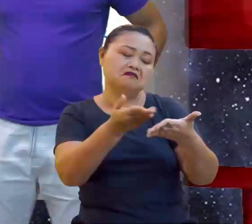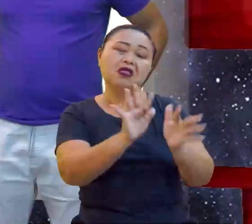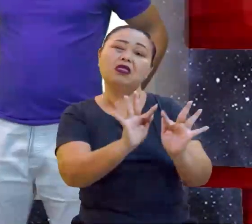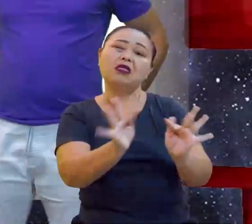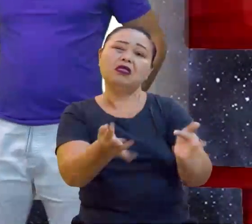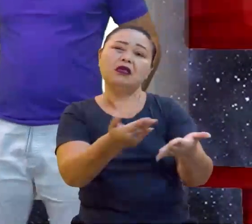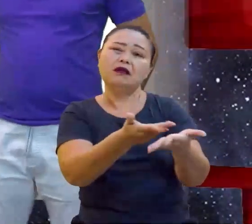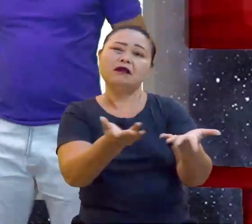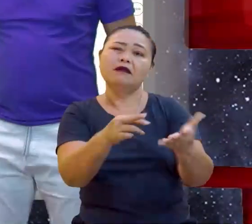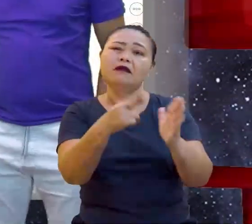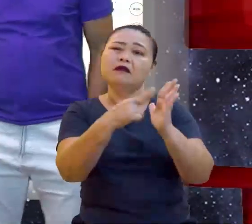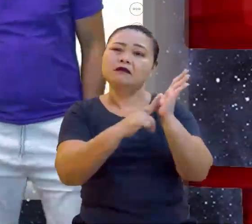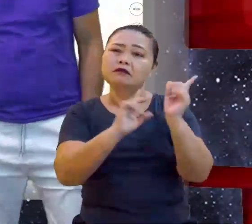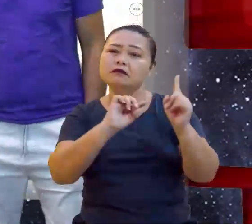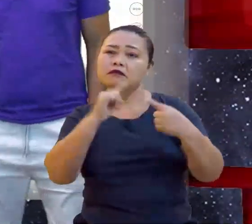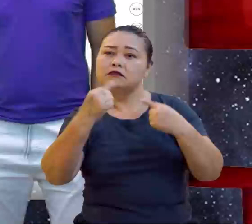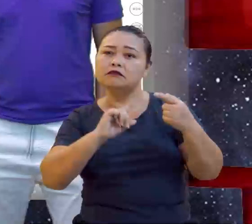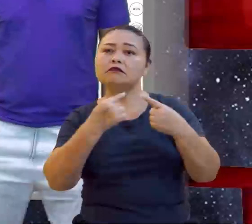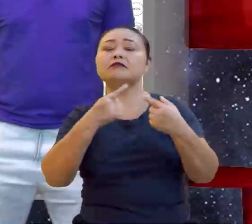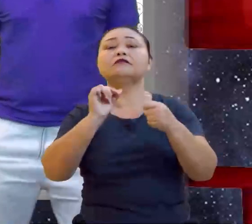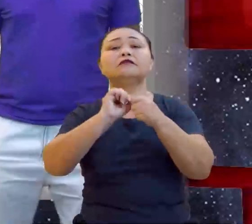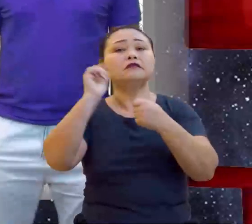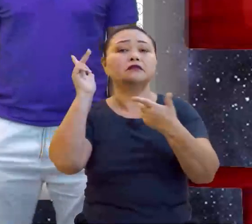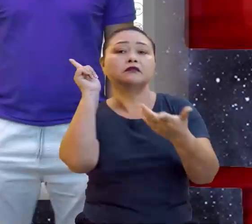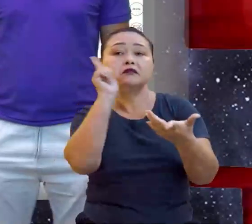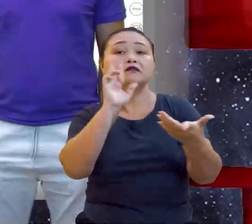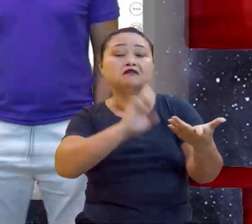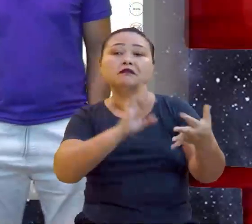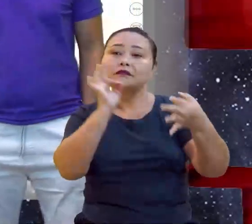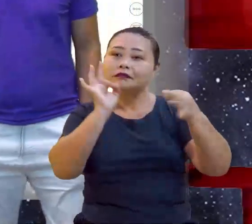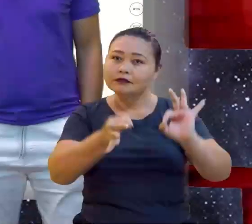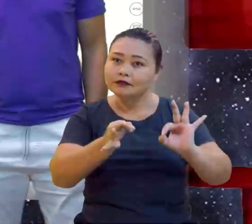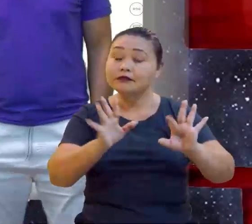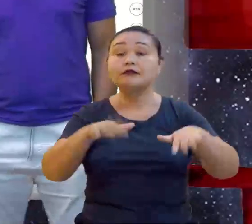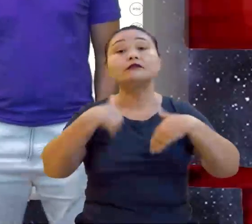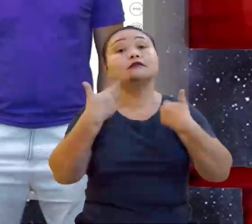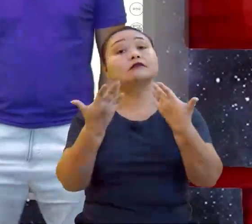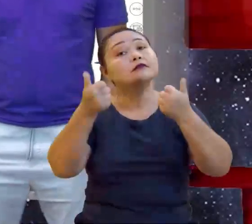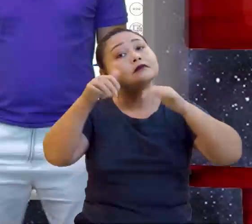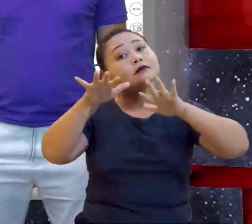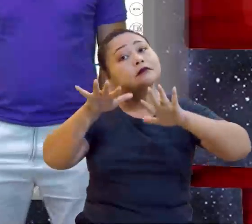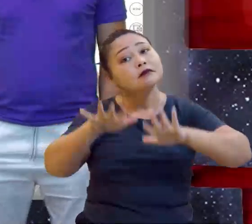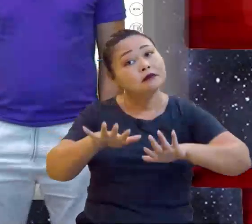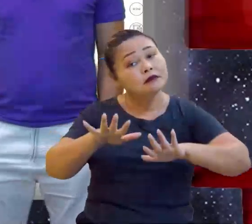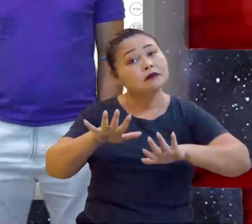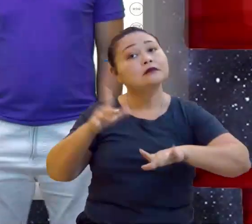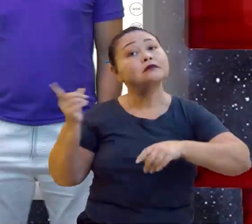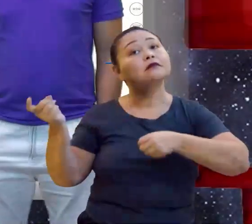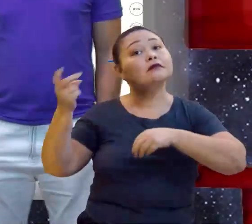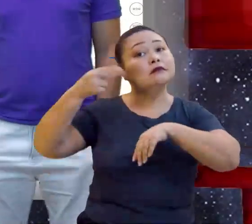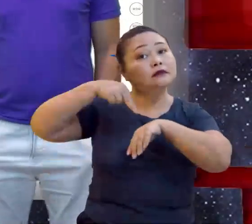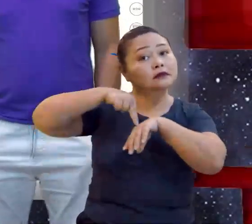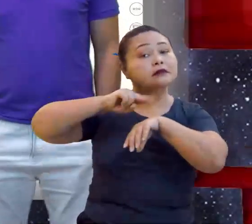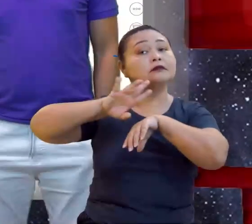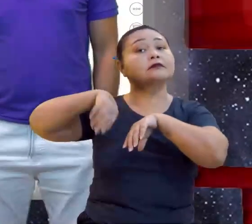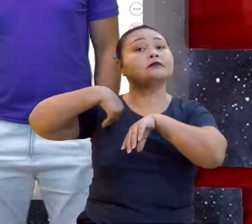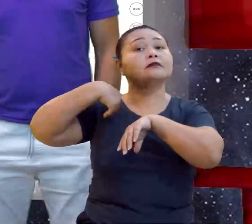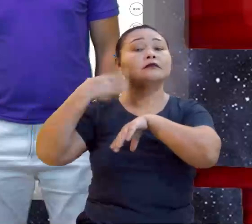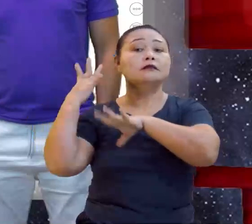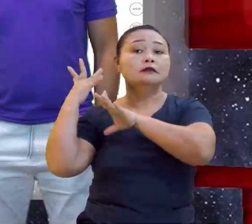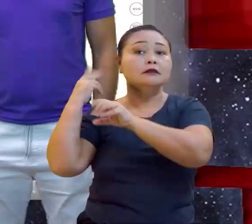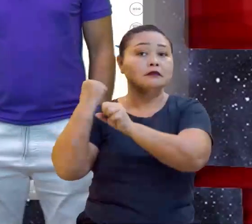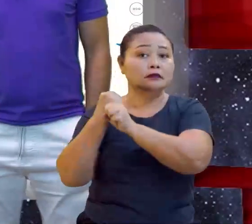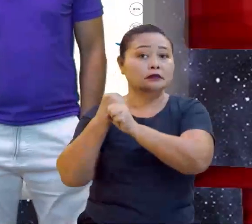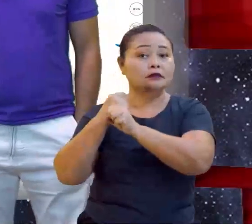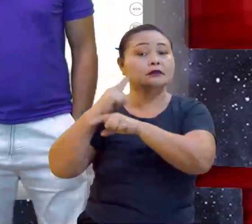com a regra de 3 pode ser resolvida. Verdade. Certinho? Verdade. Então, ficamos por aqui, mas a gente volta aí com a revisão